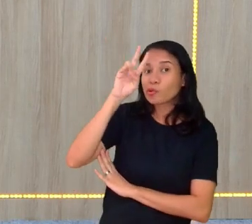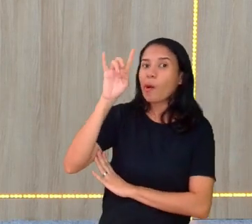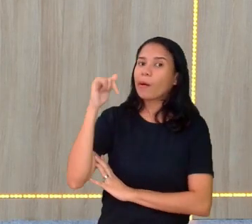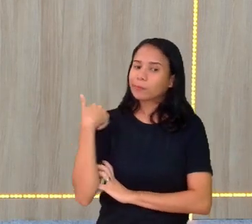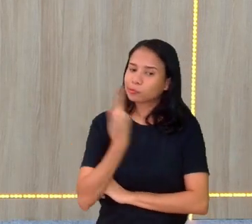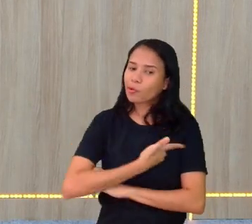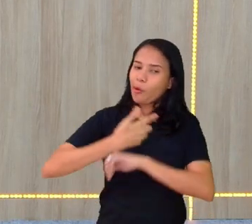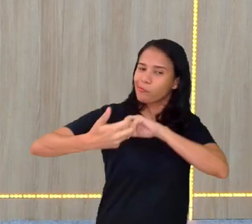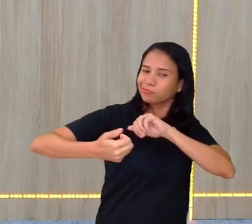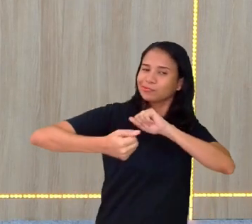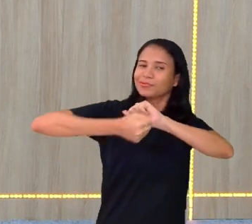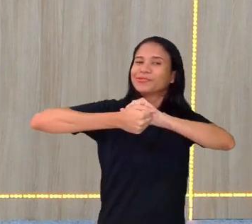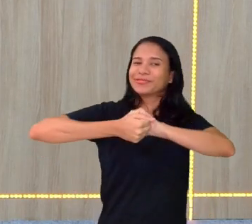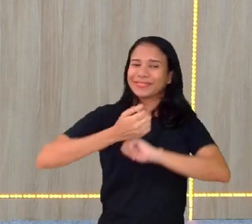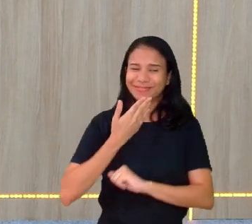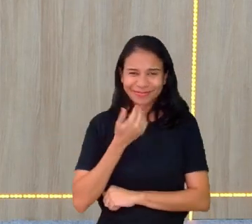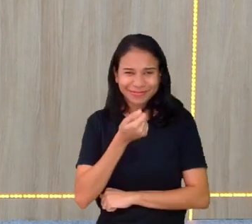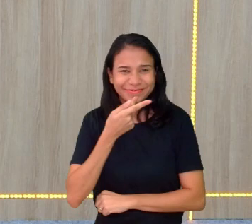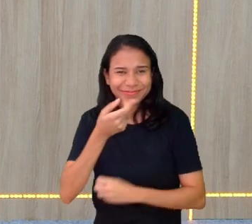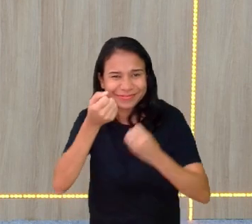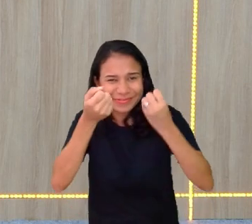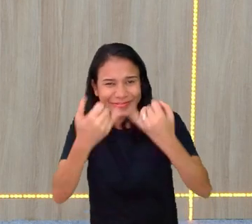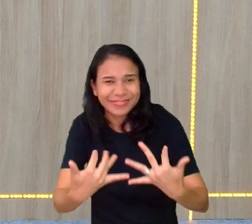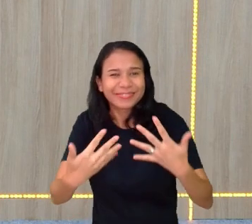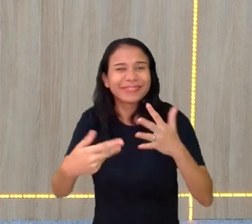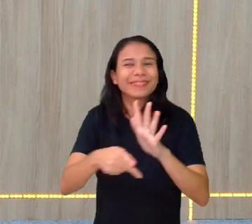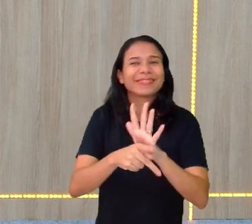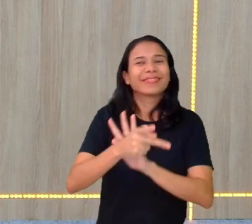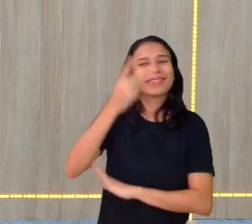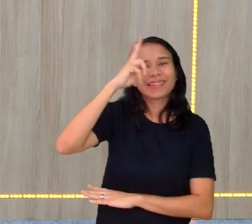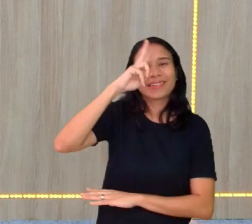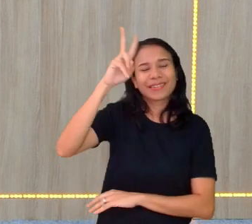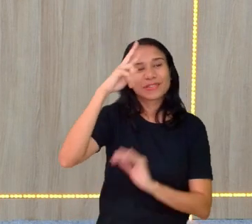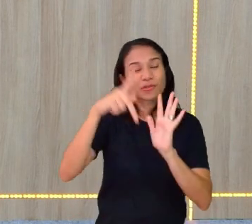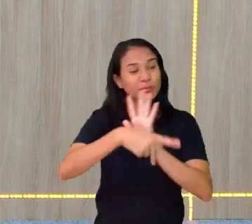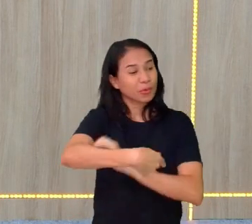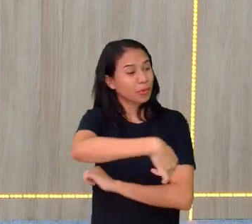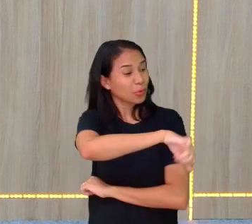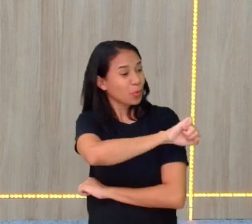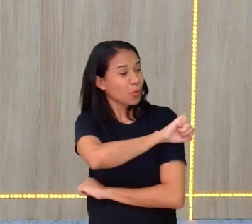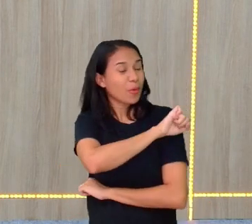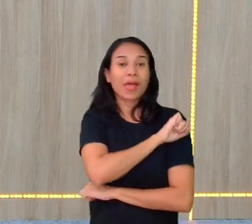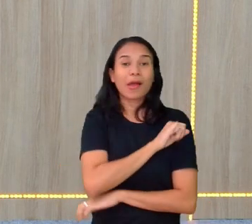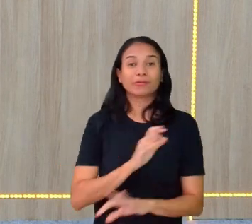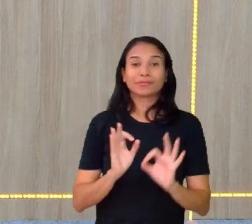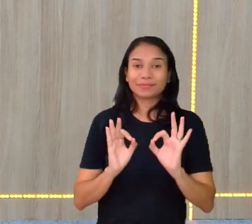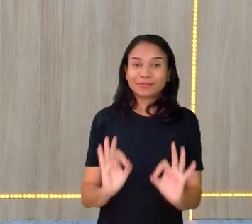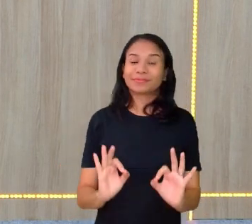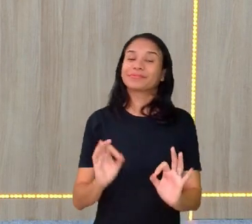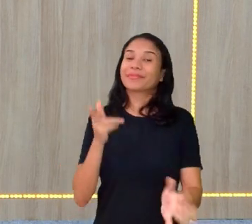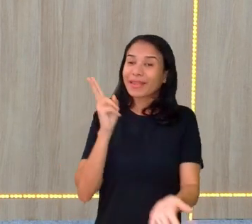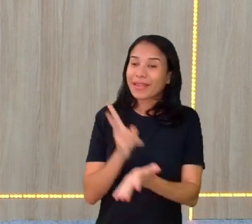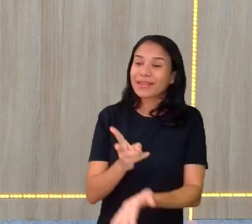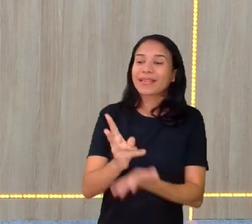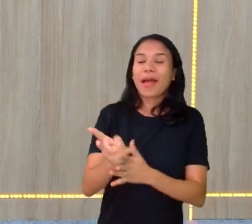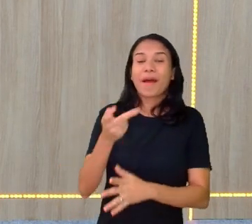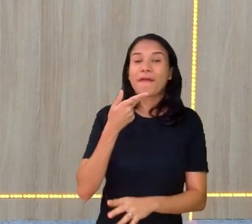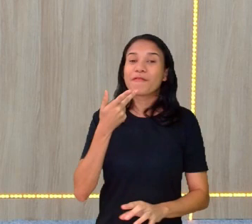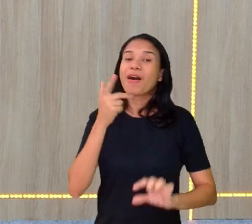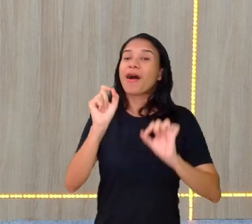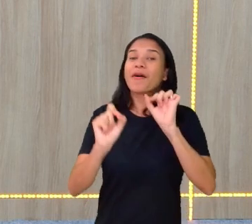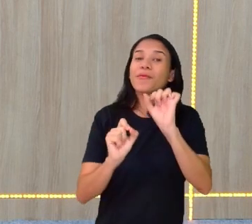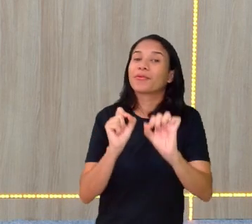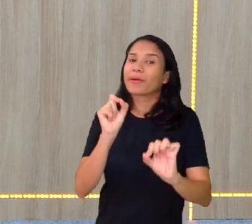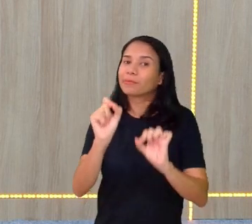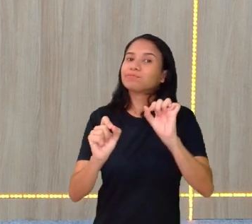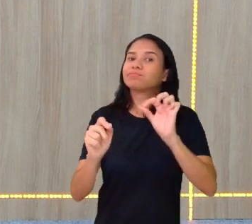Estamos aqui juntos, melhor dizendo, né, com as aulas de história do 8º ano, certo? E eu sempre costumo falar,